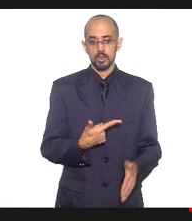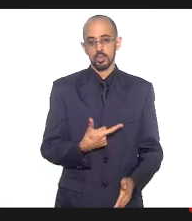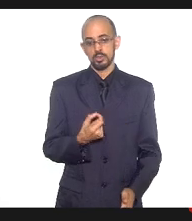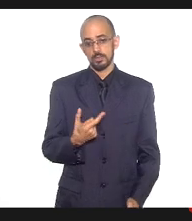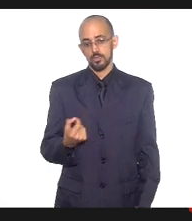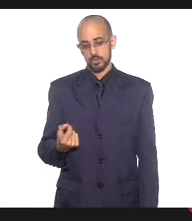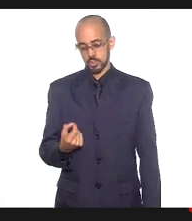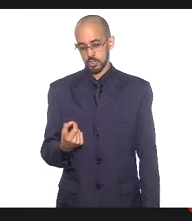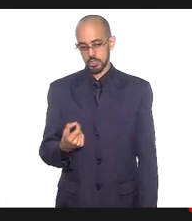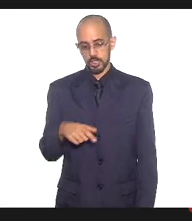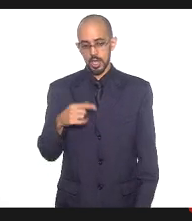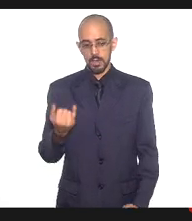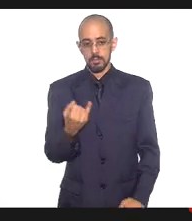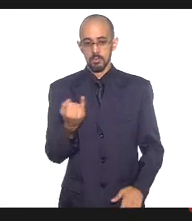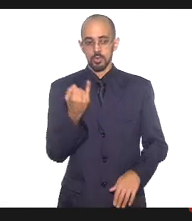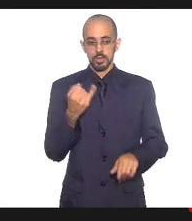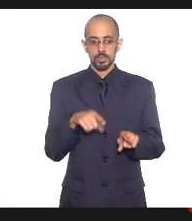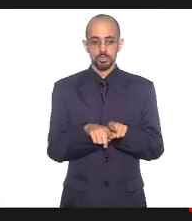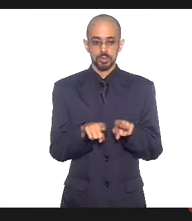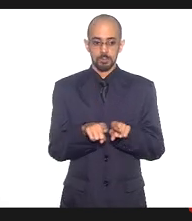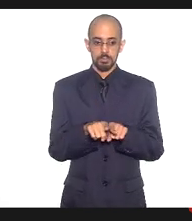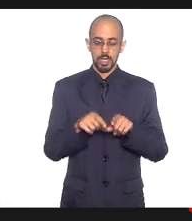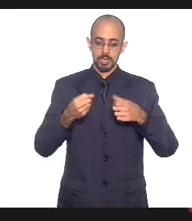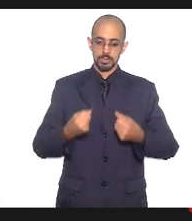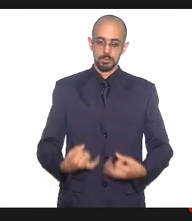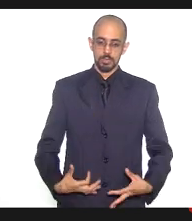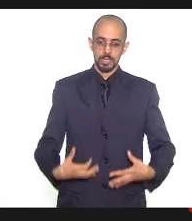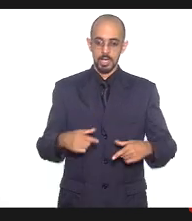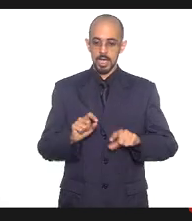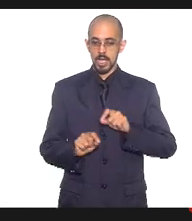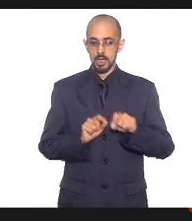atenção dos senhores também aqui, como já explicado